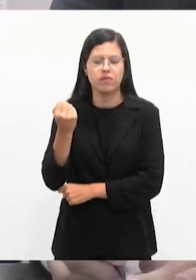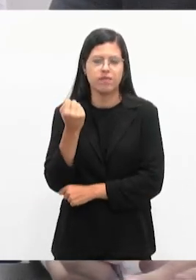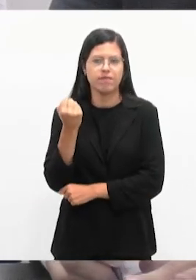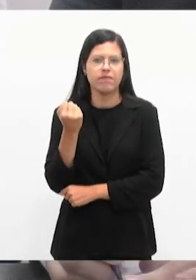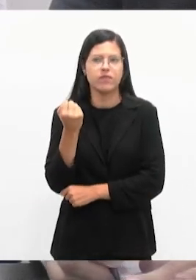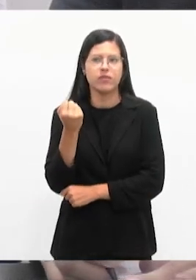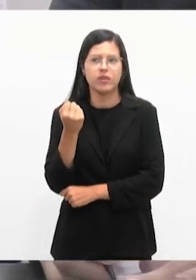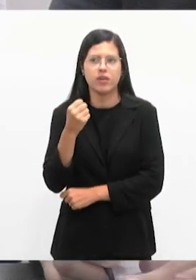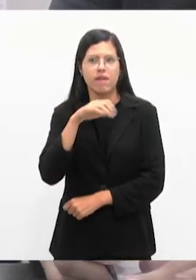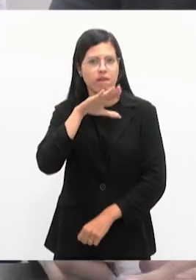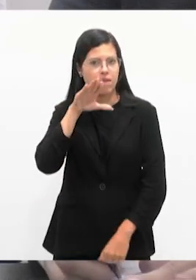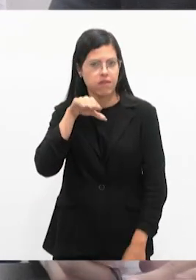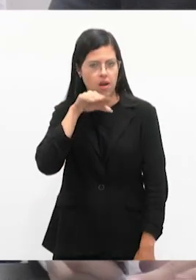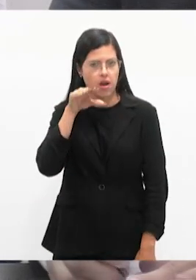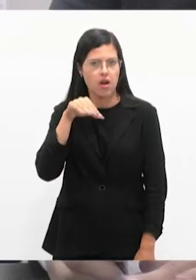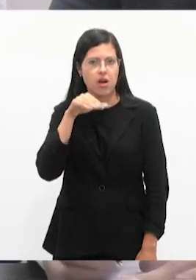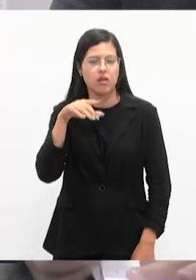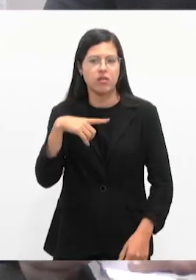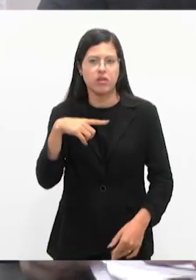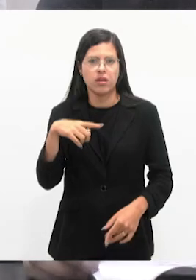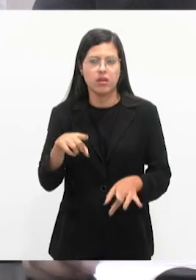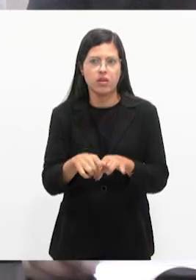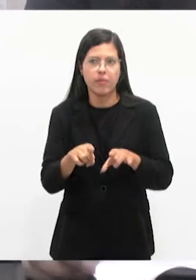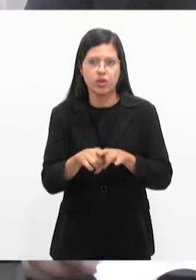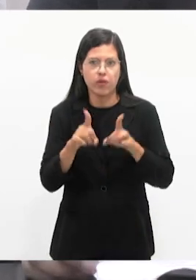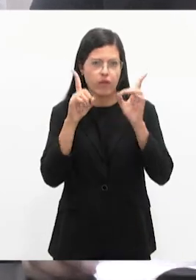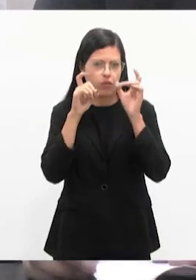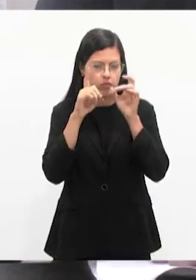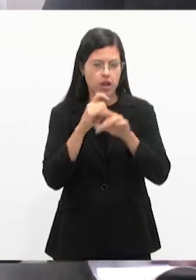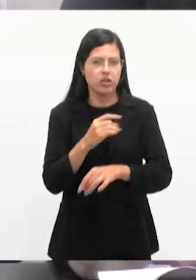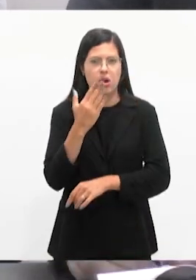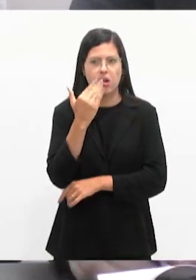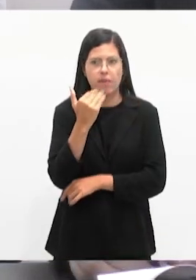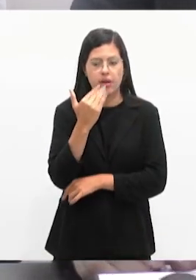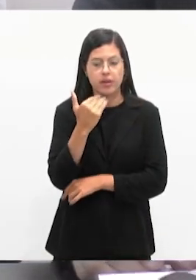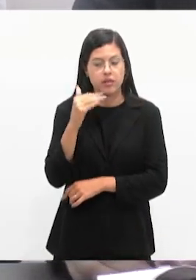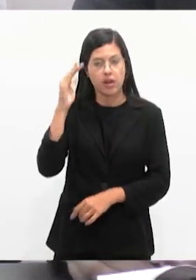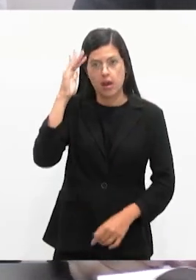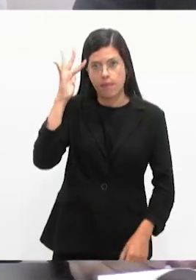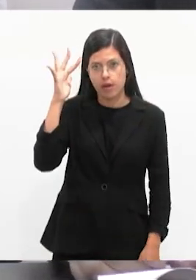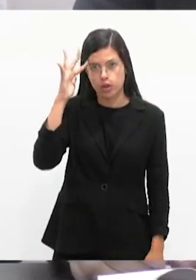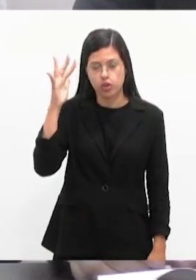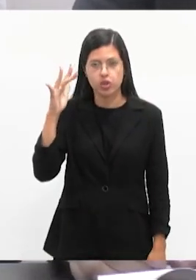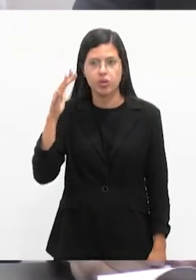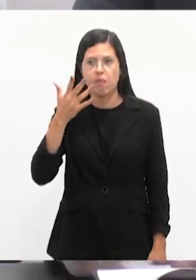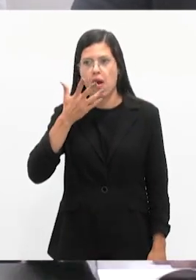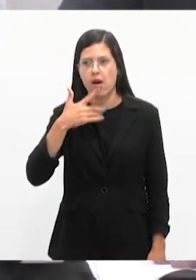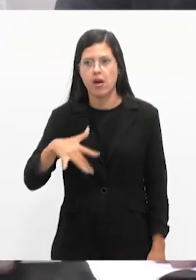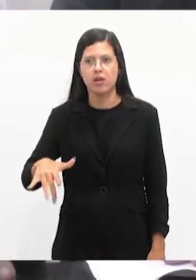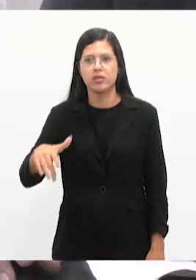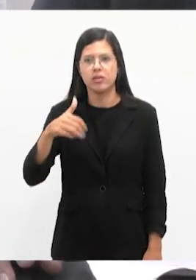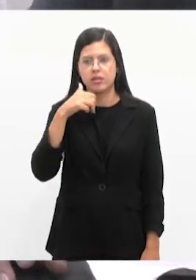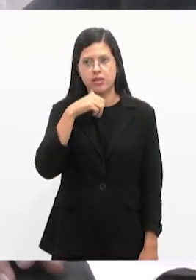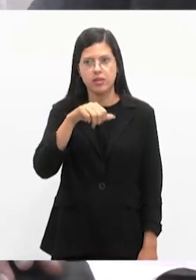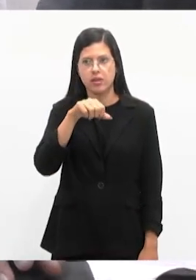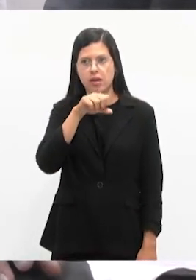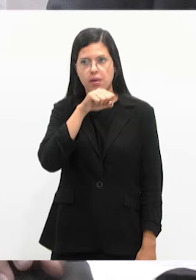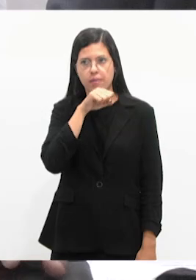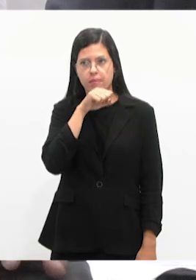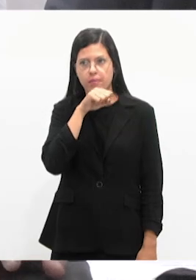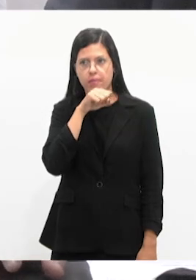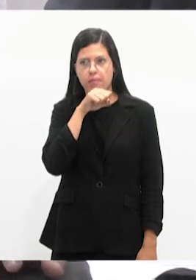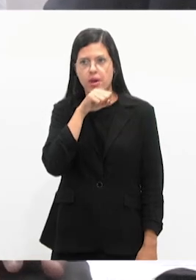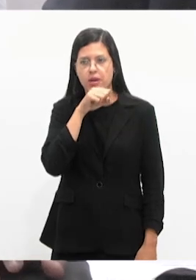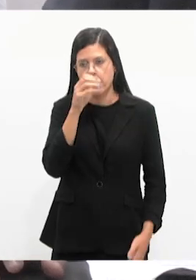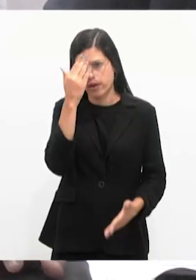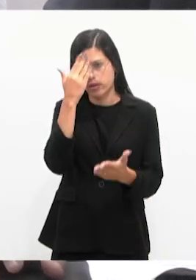a fala, restrição alimentar. Você imagina isso? Uma criança que a mãe considera a escola, e